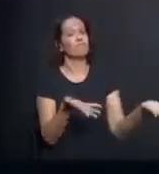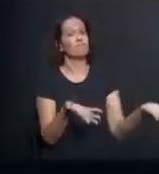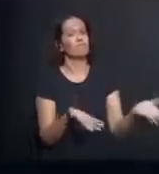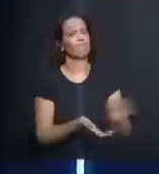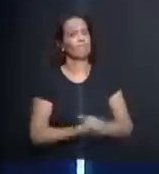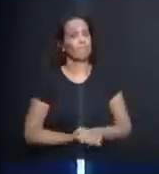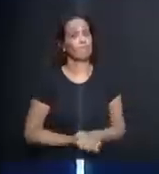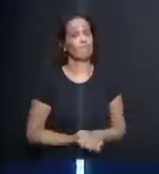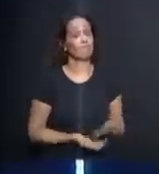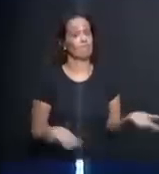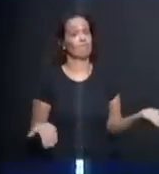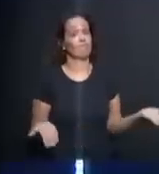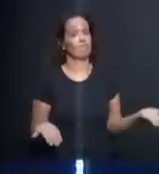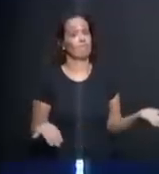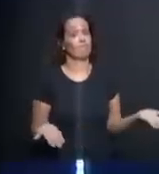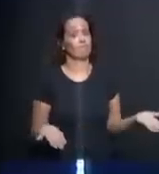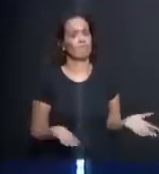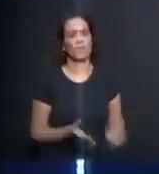Pra cima de voar?